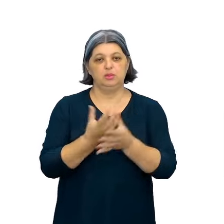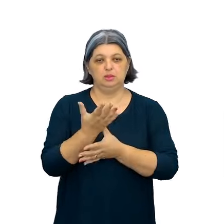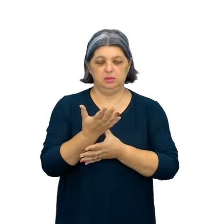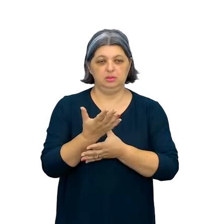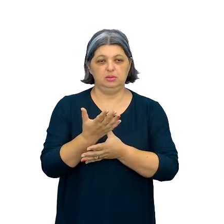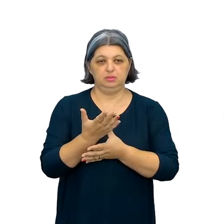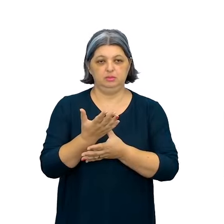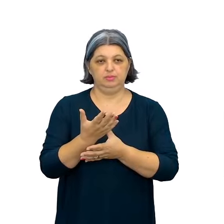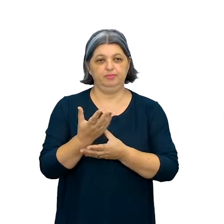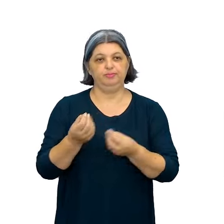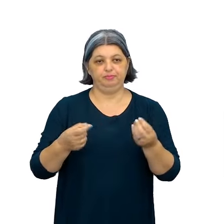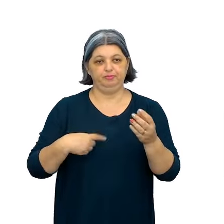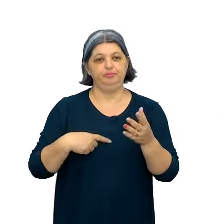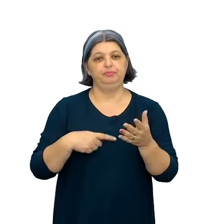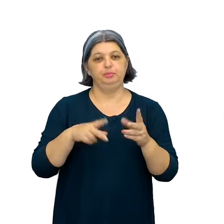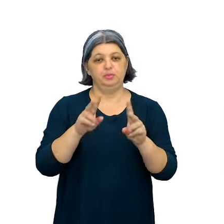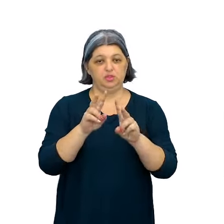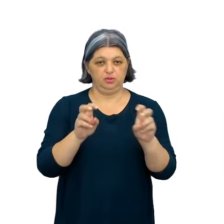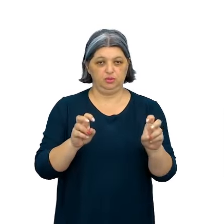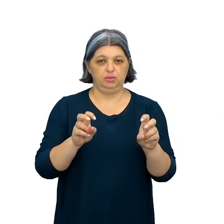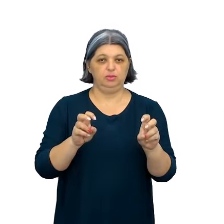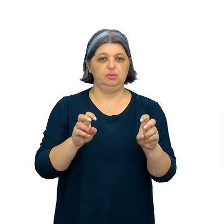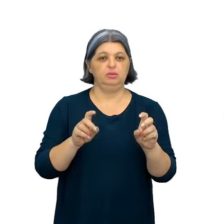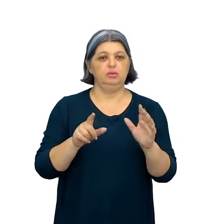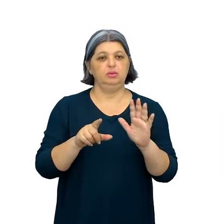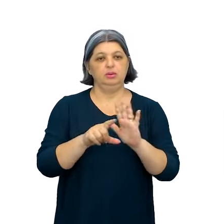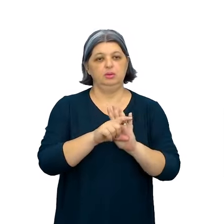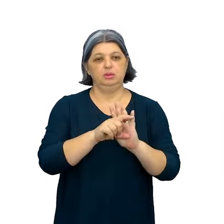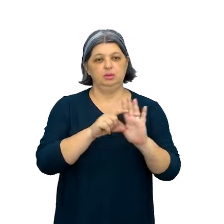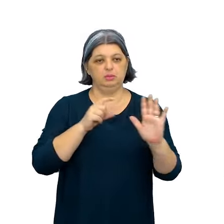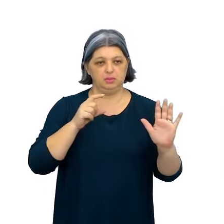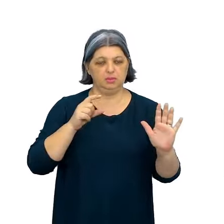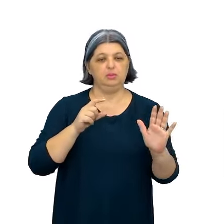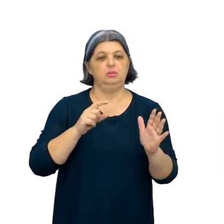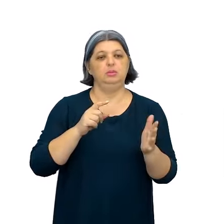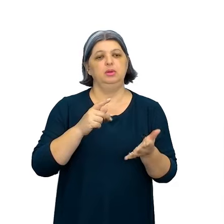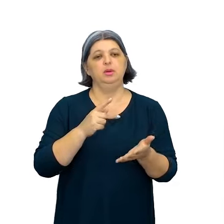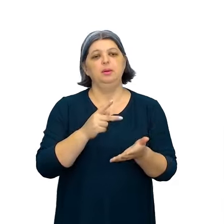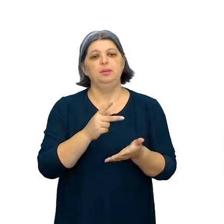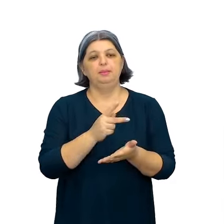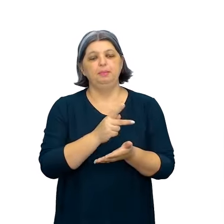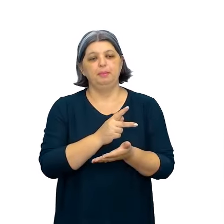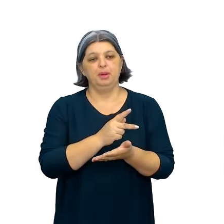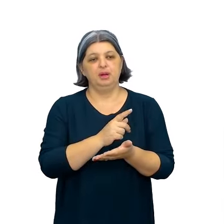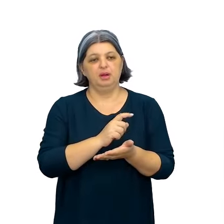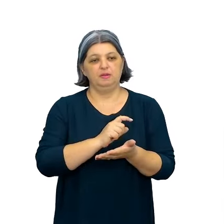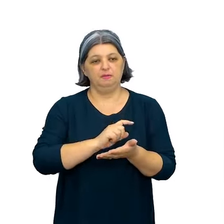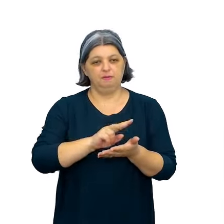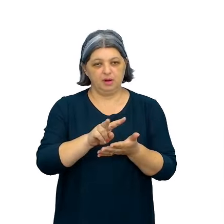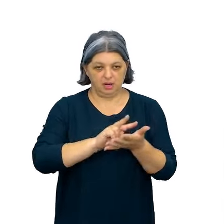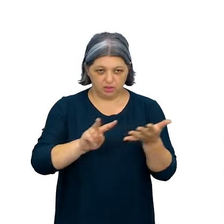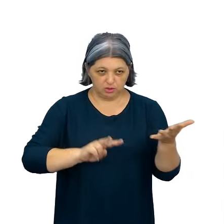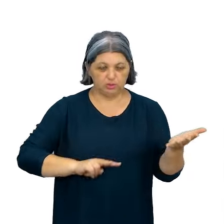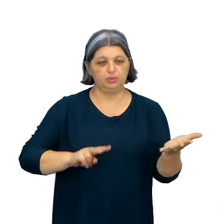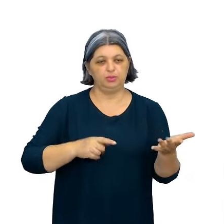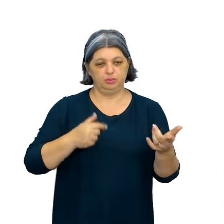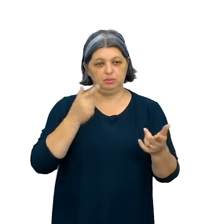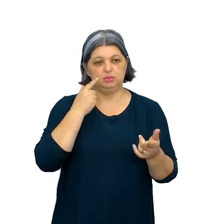está disposto como título, estrofe e versos, né? O tema dele, o tema do poema que nós vamos